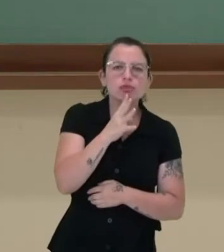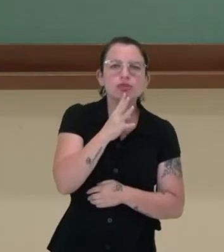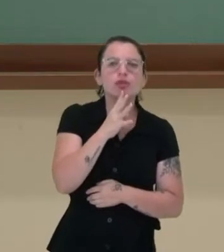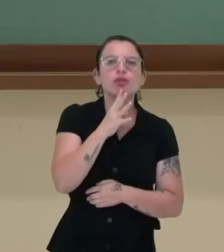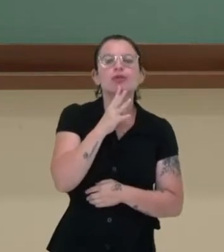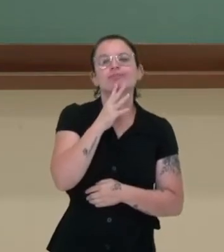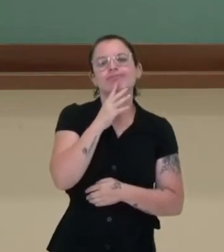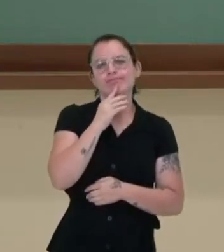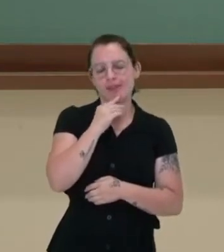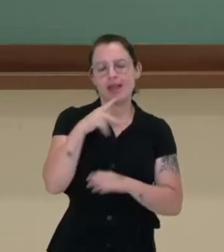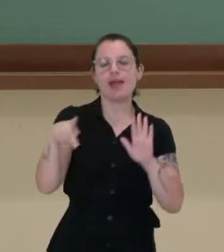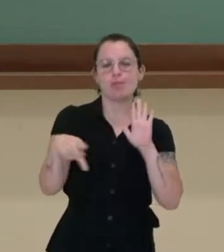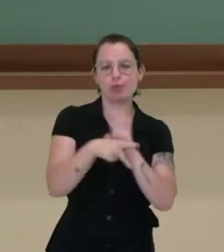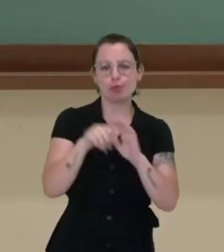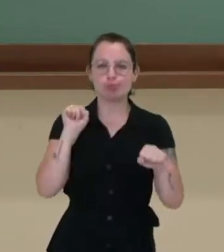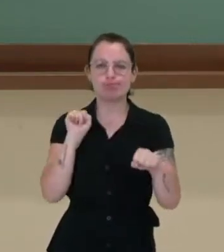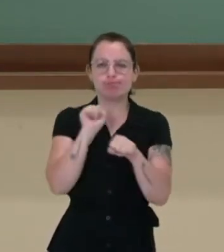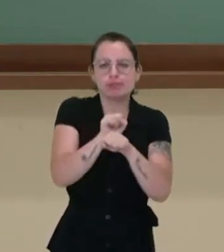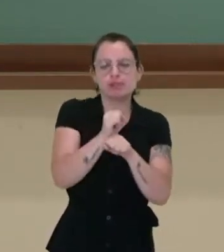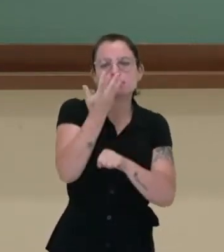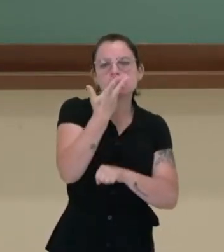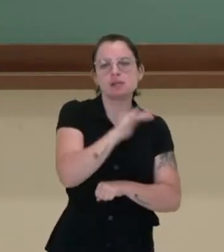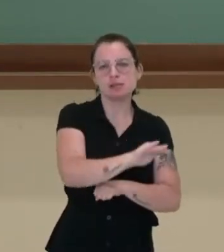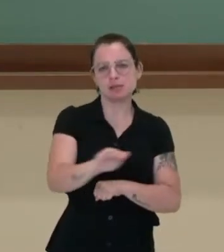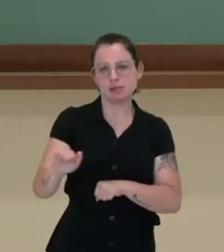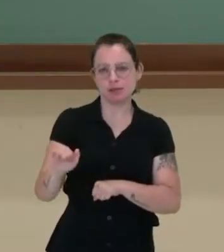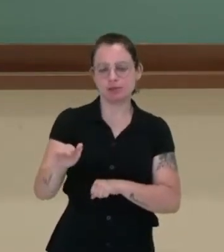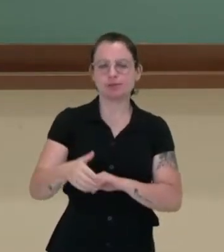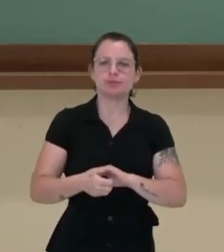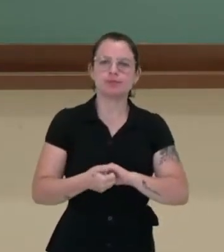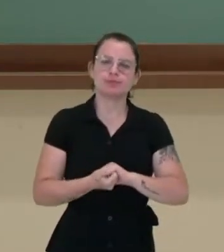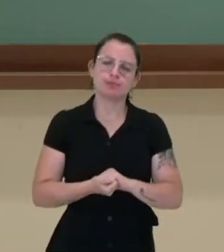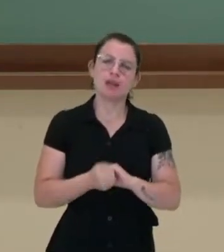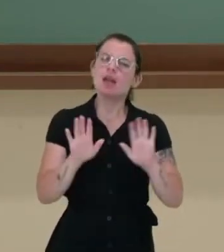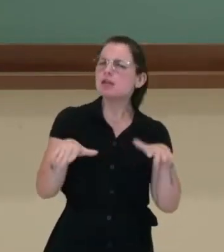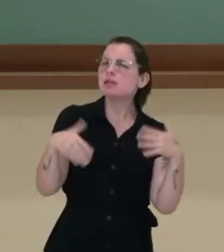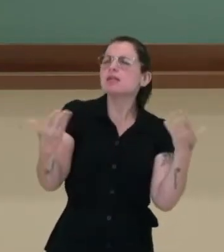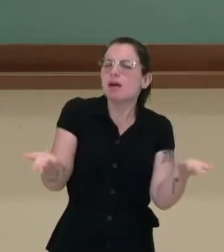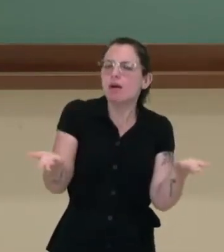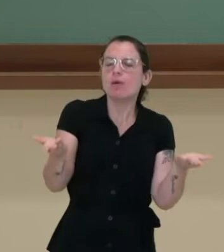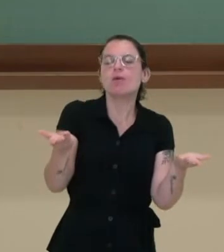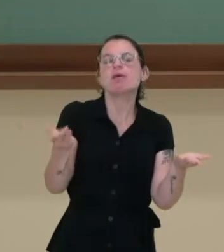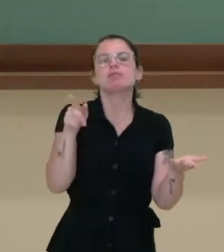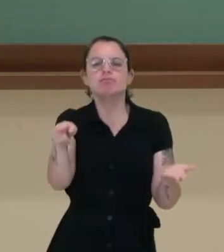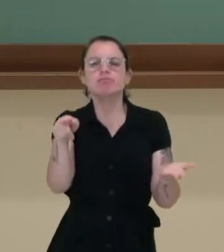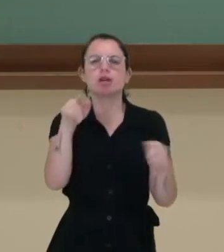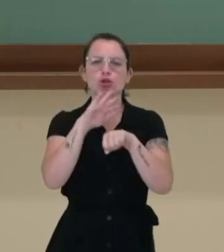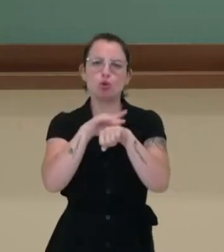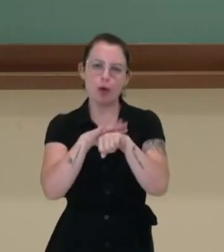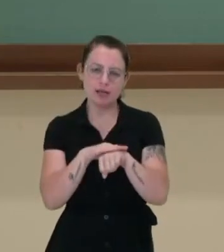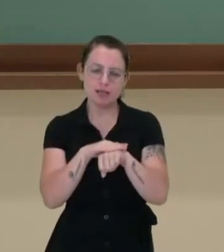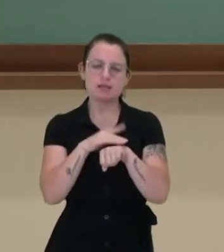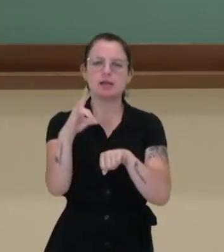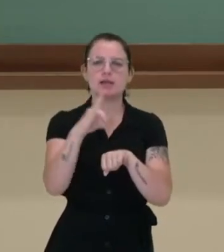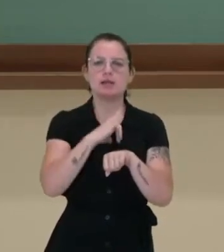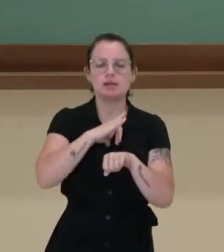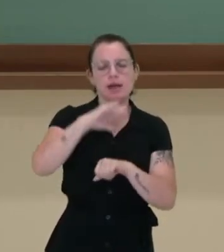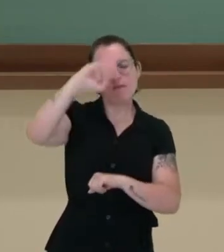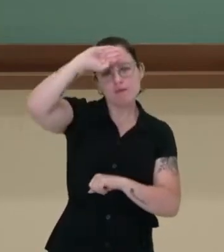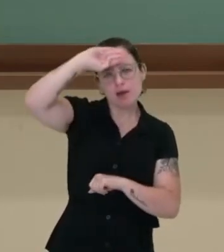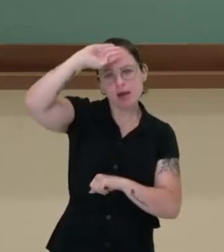como paralisia infantil. Então, essa doença ela tem sintomas de